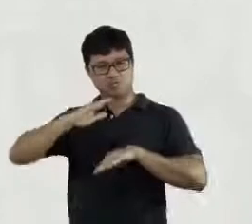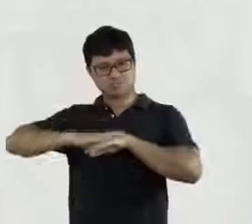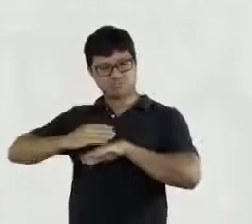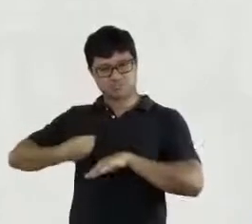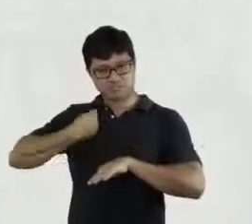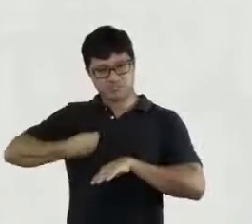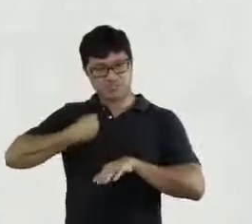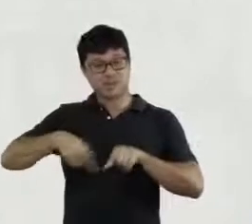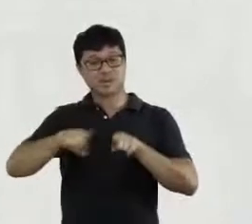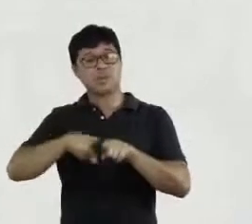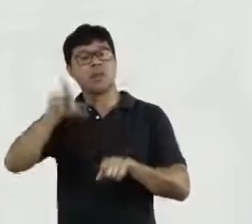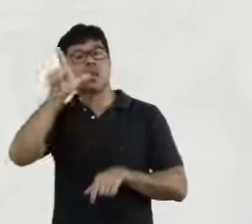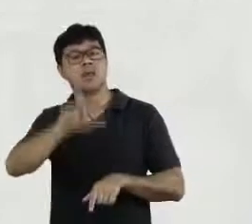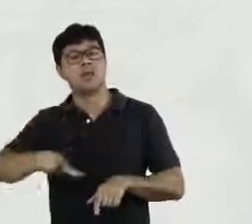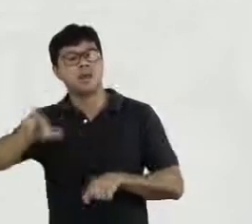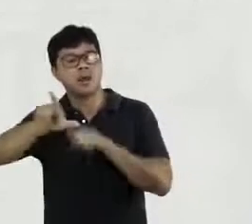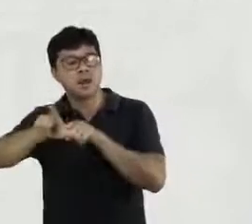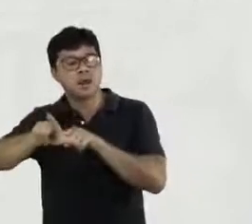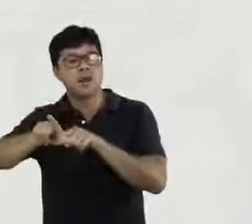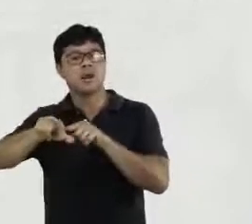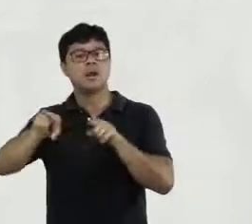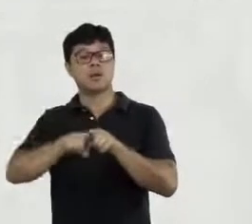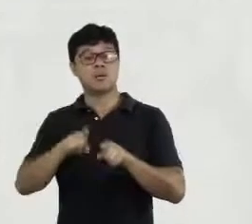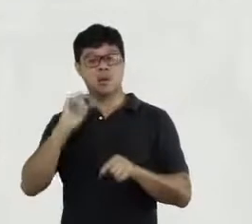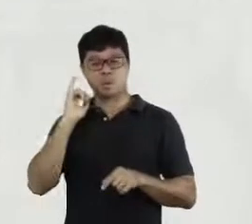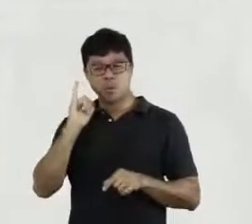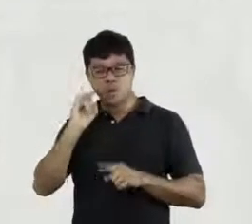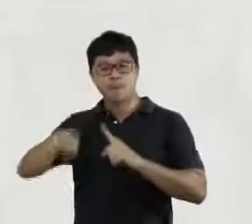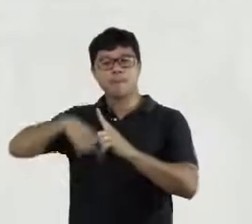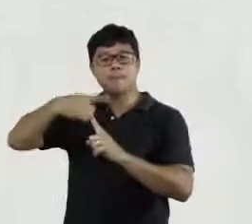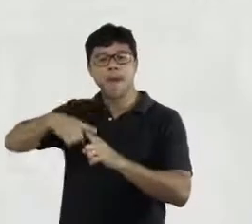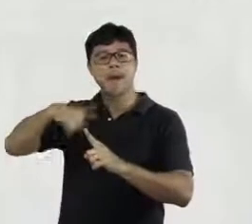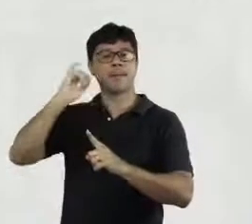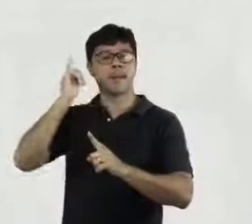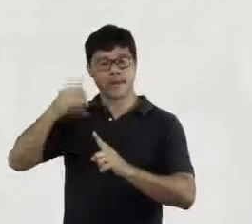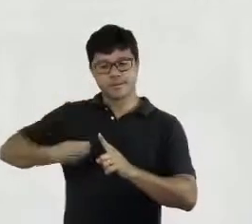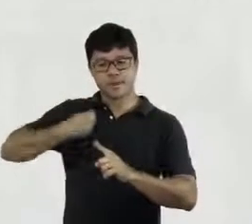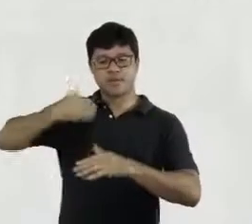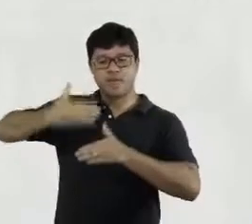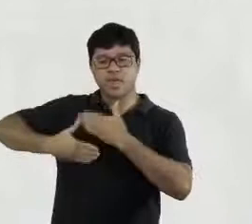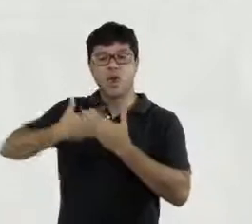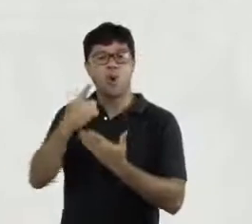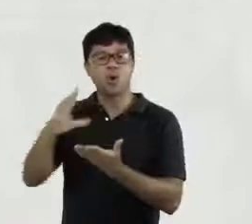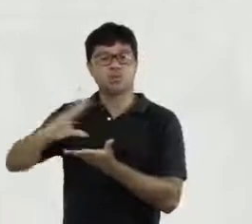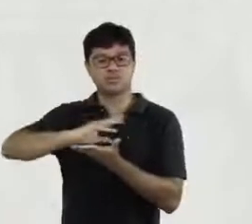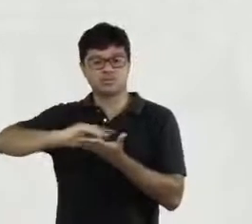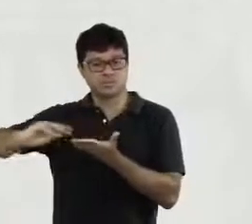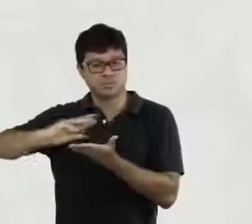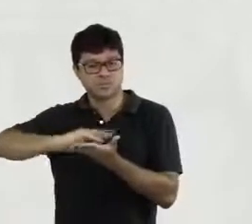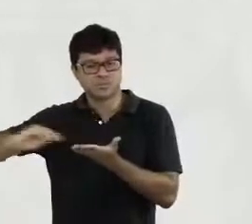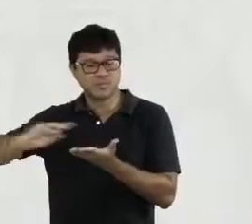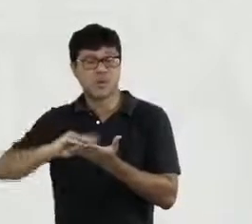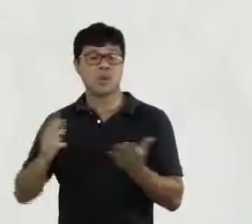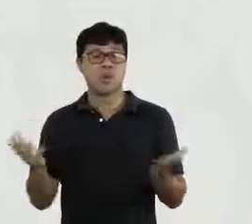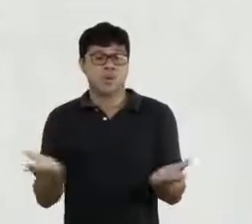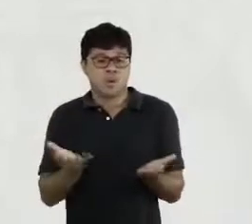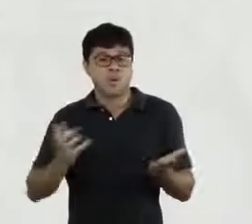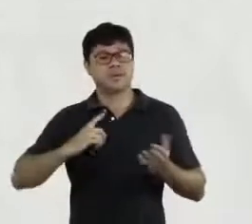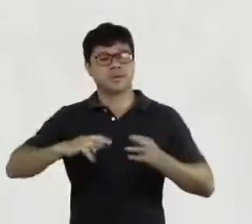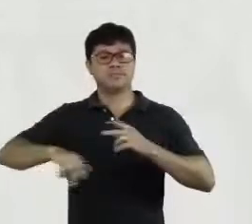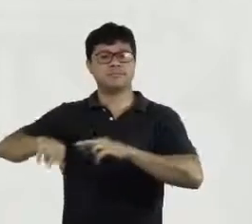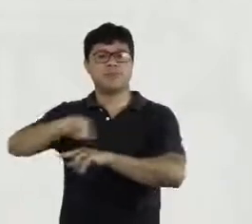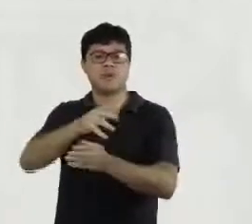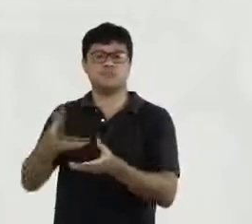biobibliografias literárias, de bibliografias, de outras obras de referência e, atualmente, bases de